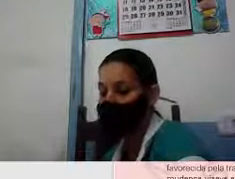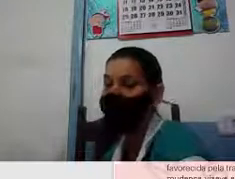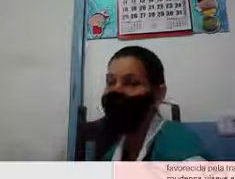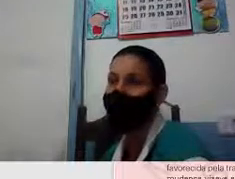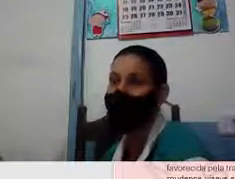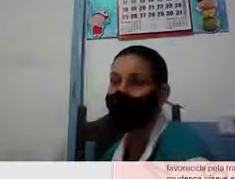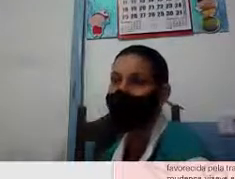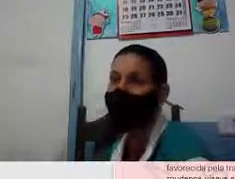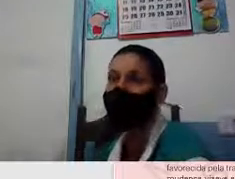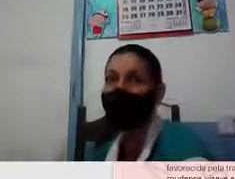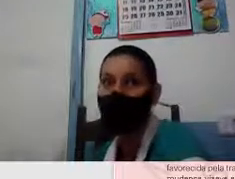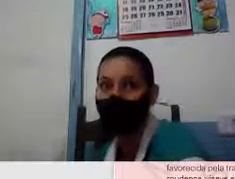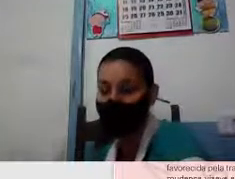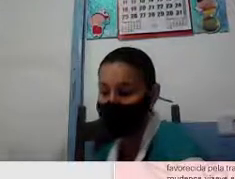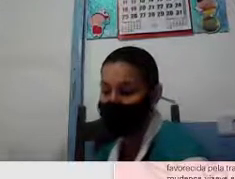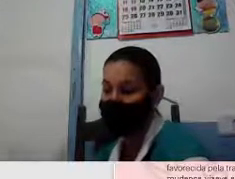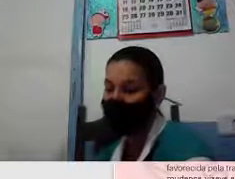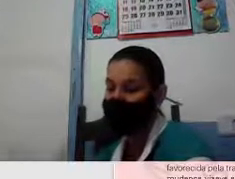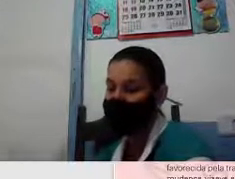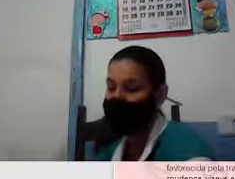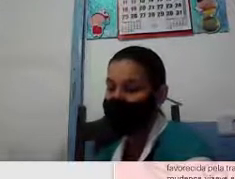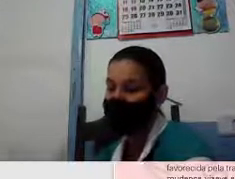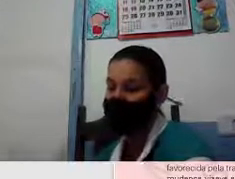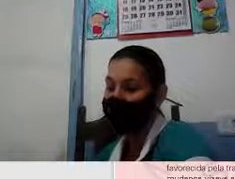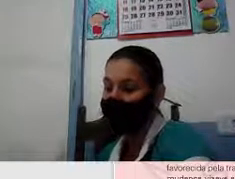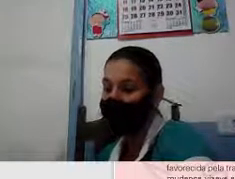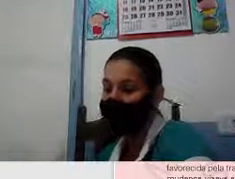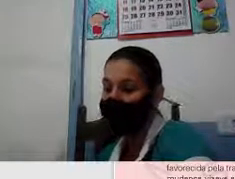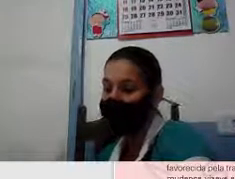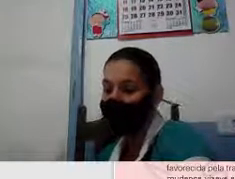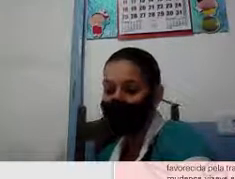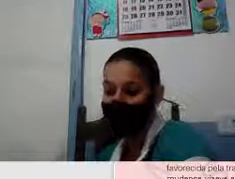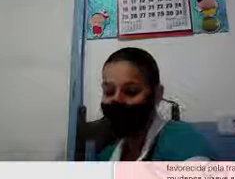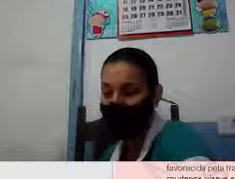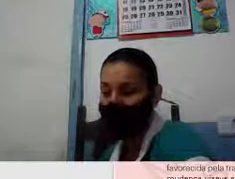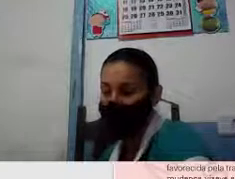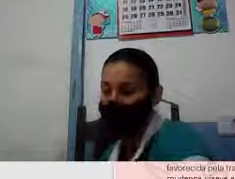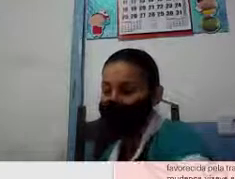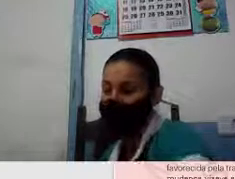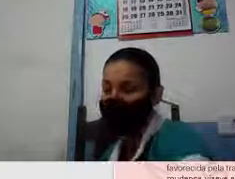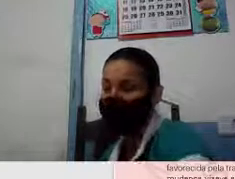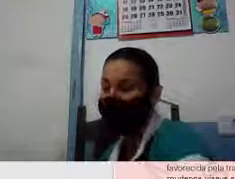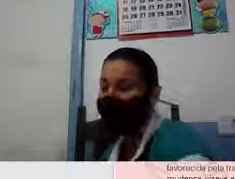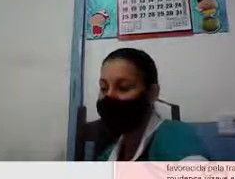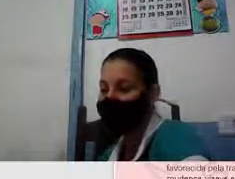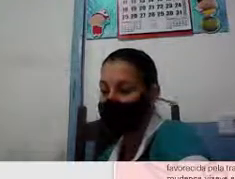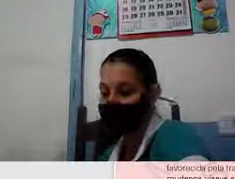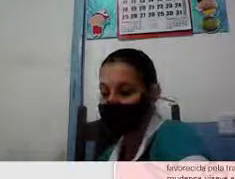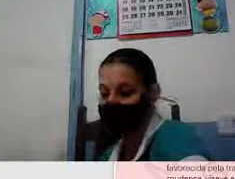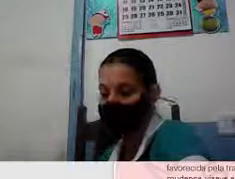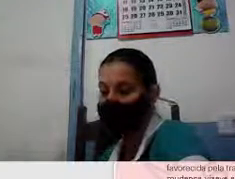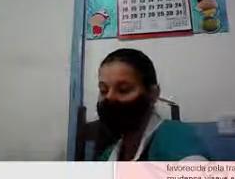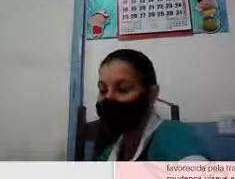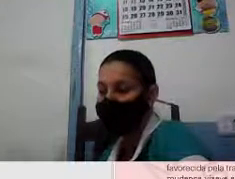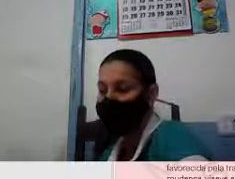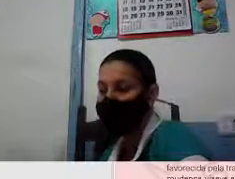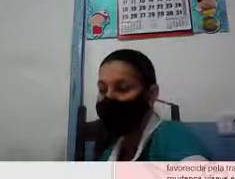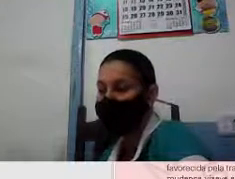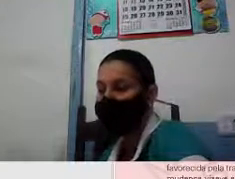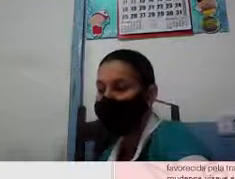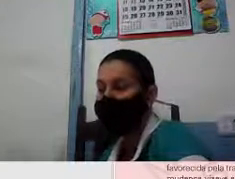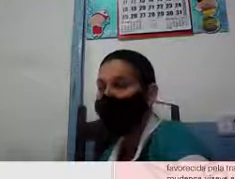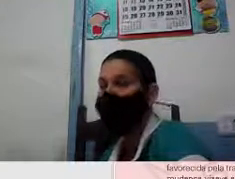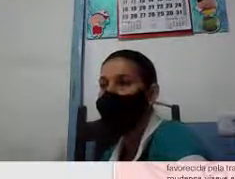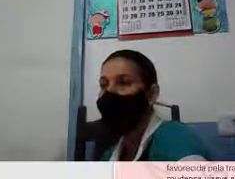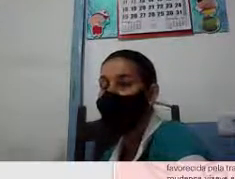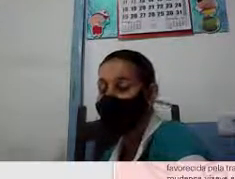realidade, sem se preocupar com o futuro, tá? Depois, Fugere Urbem, para os líricos do arcadismo, a cidade